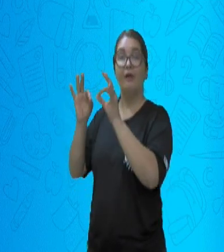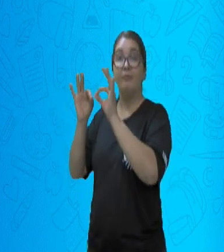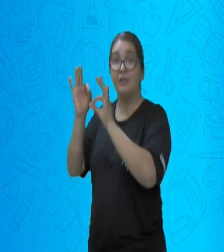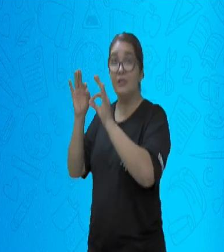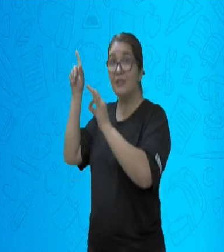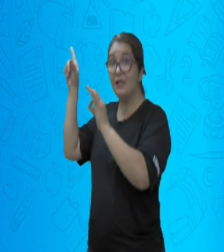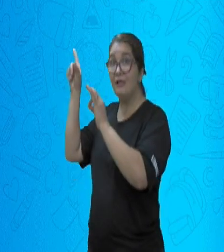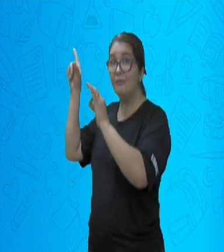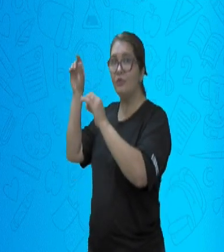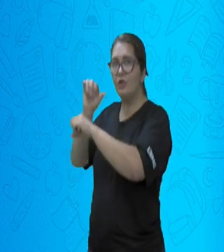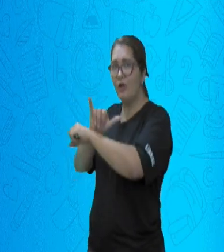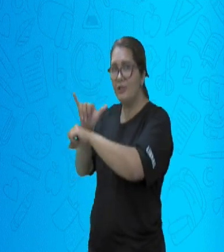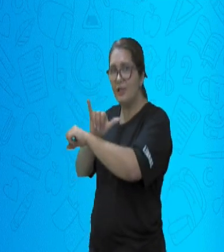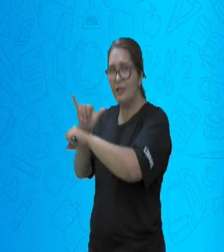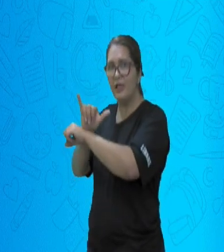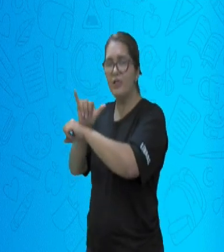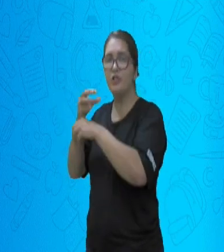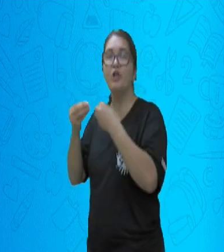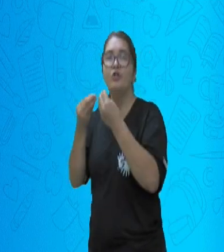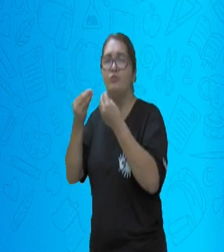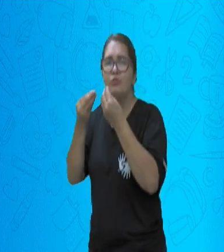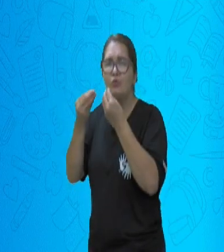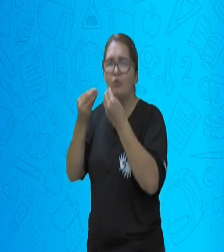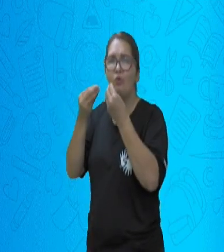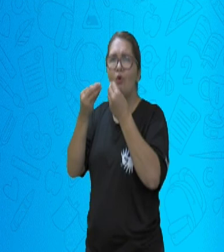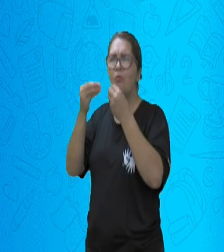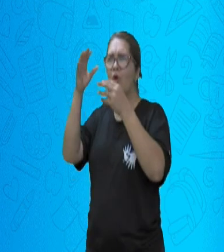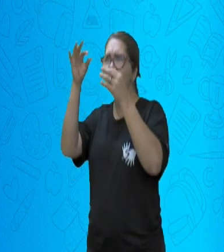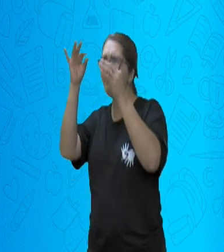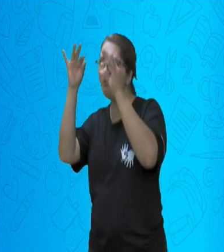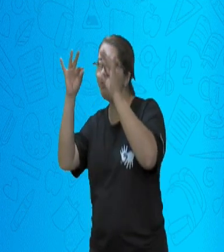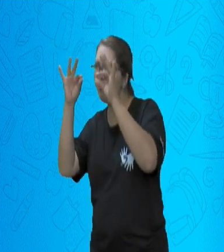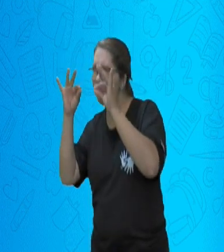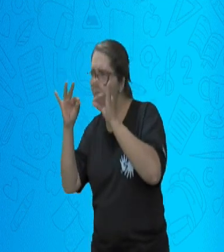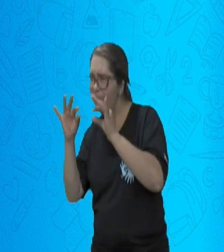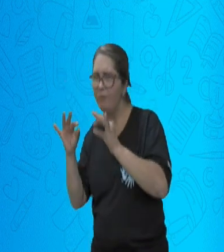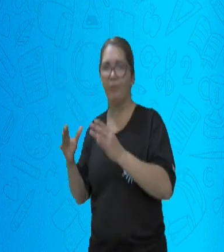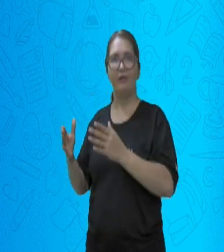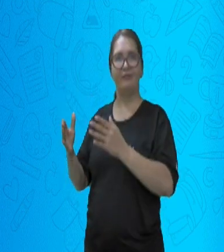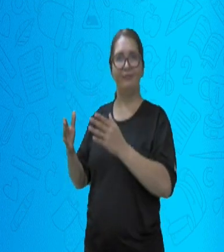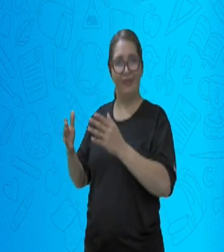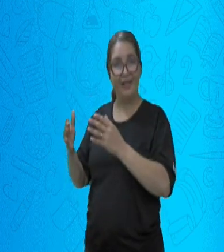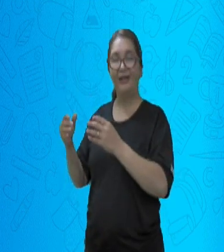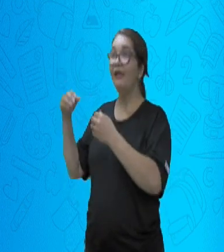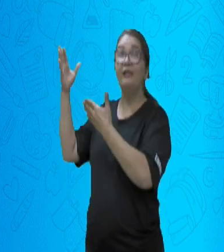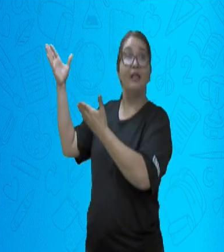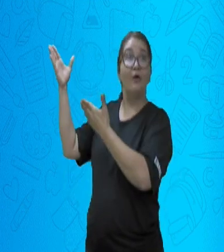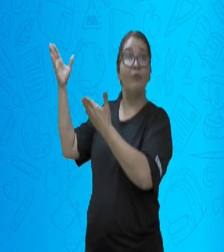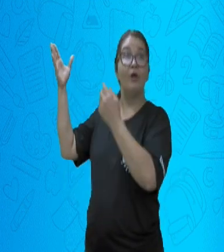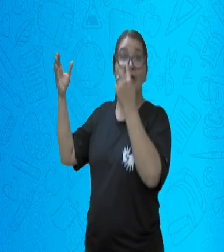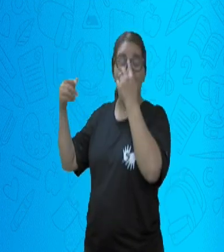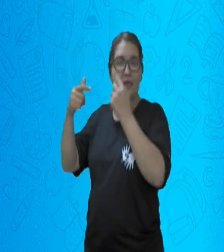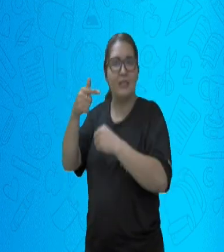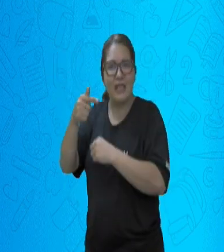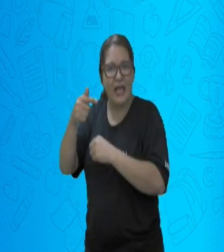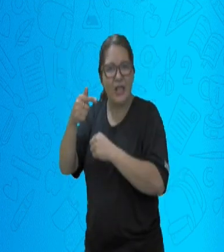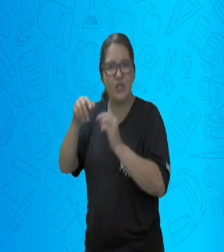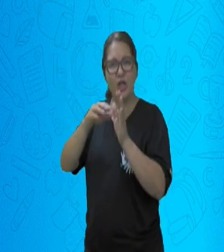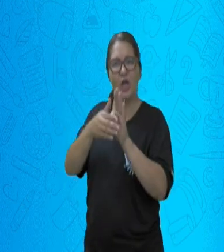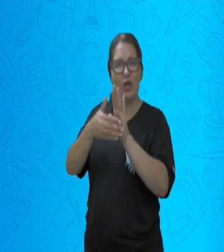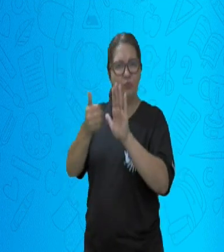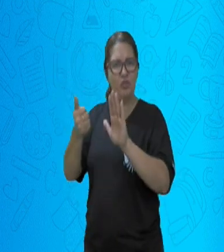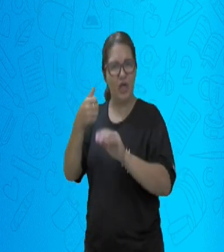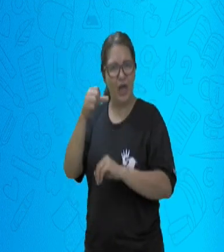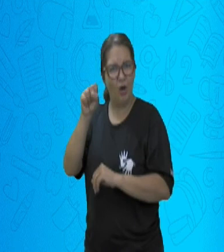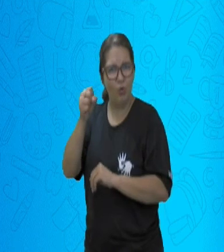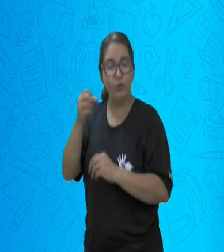possibilidades. 7 menos 8 é possível? Não tem como tirar. Eu tenho só 7, vou tirar 8. Não tem como, não é possível.